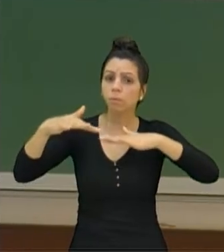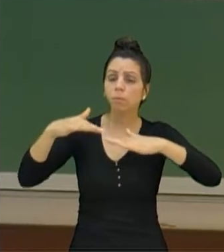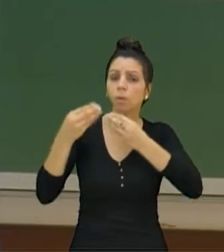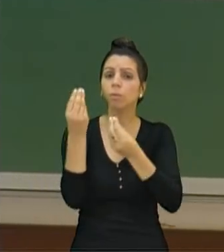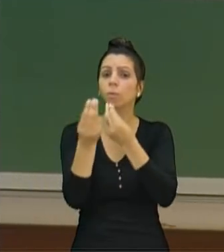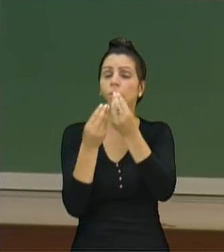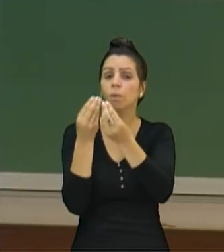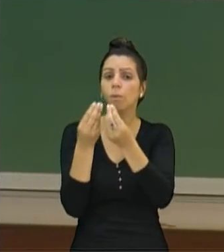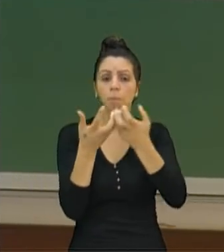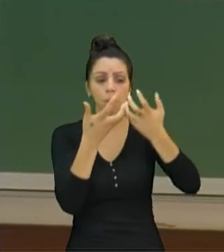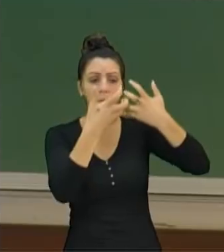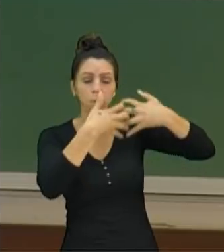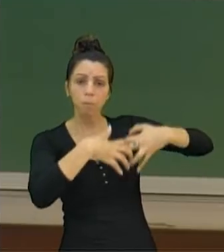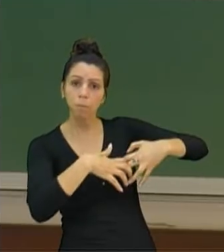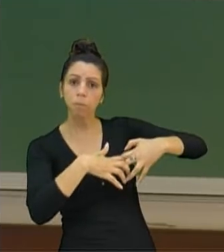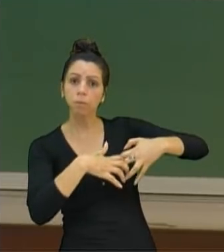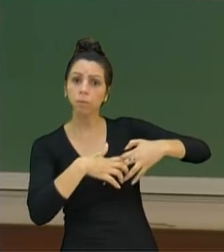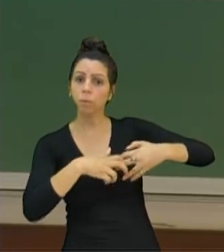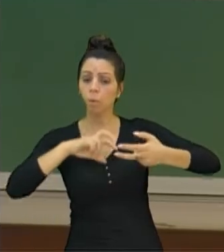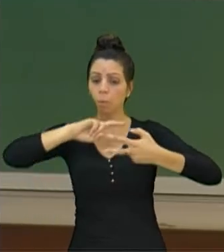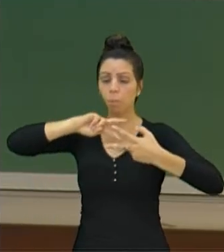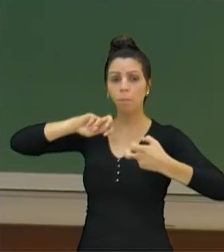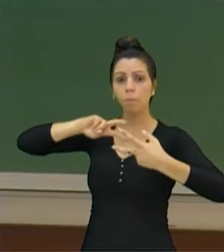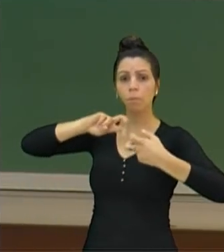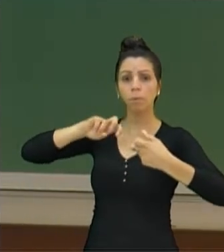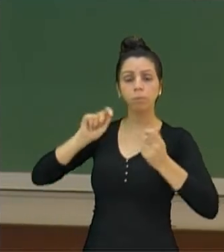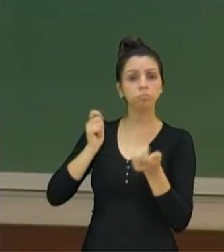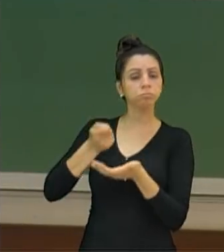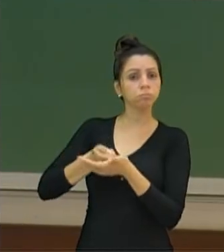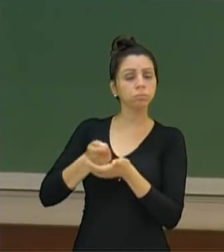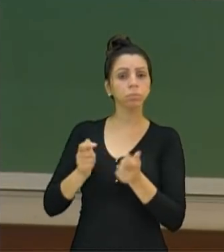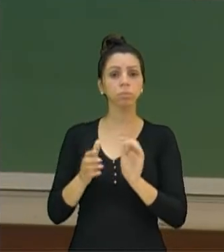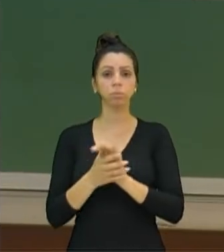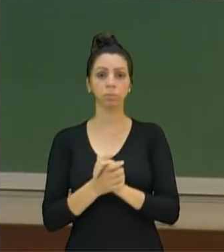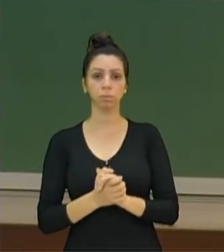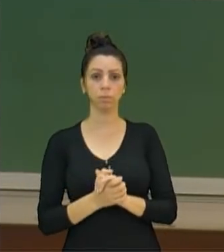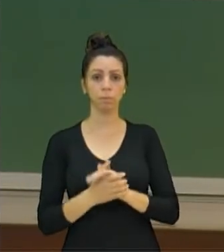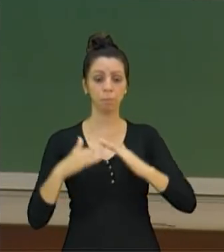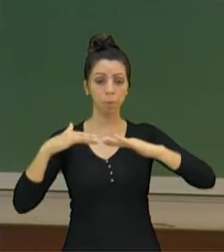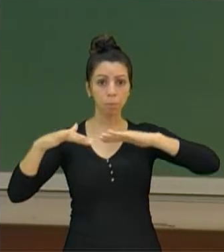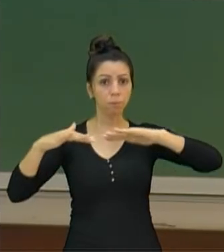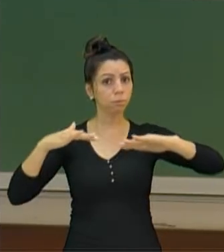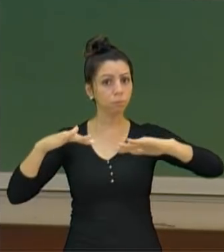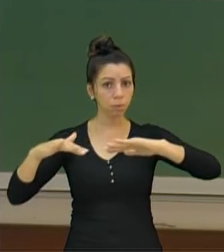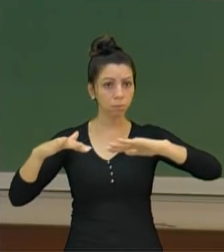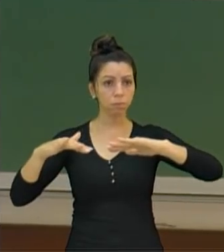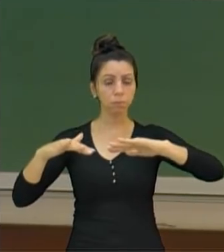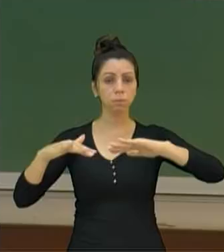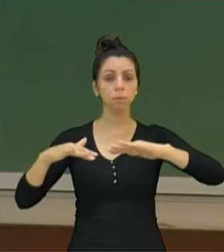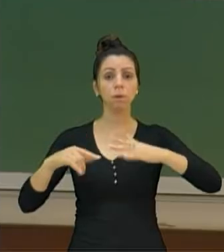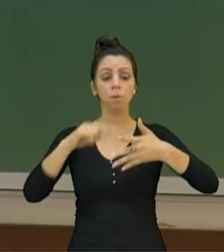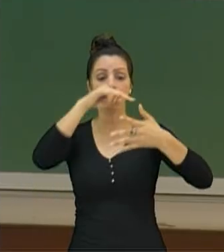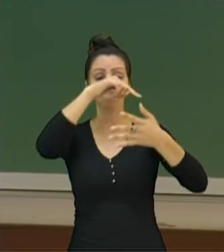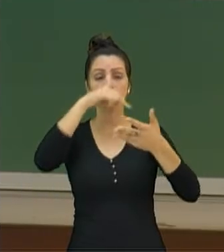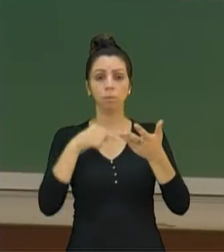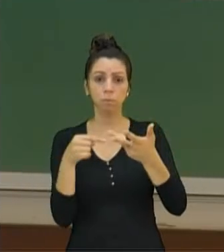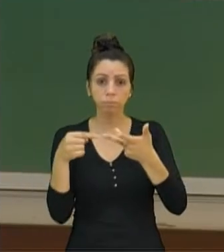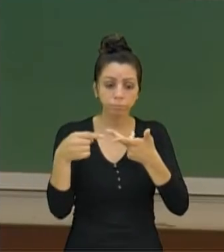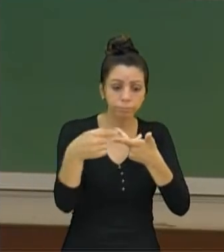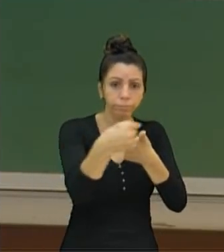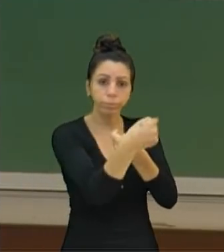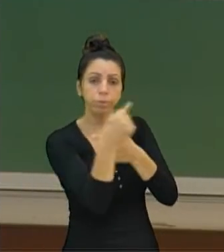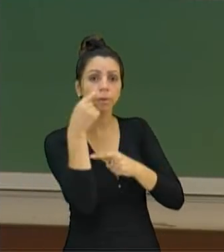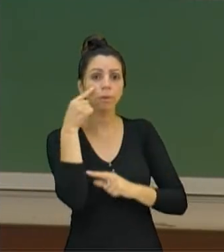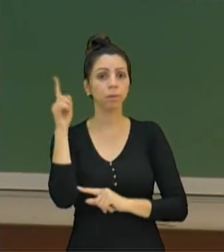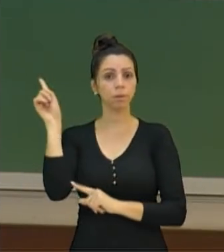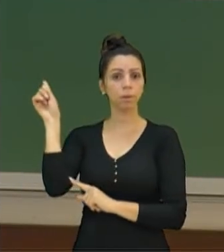executar, que músculos exigir para aquele movimento. Então, essa lista apresenta uma